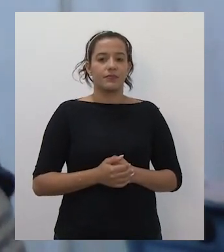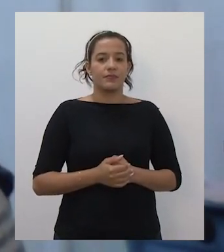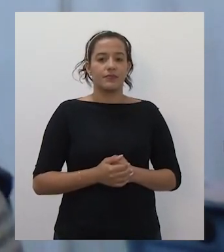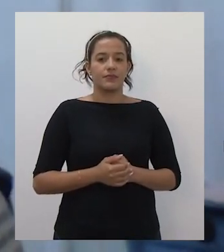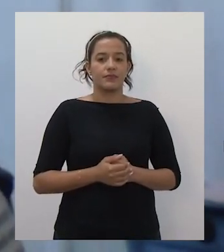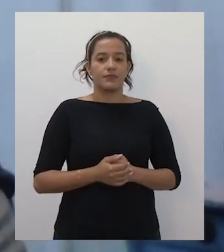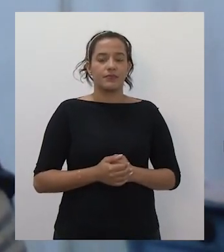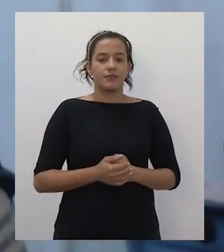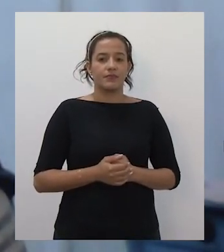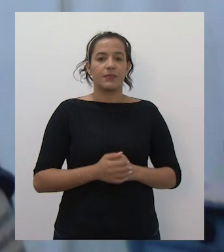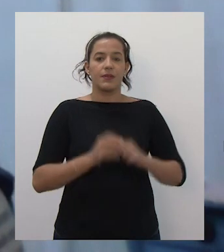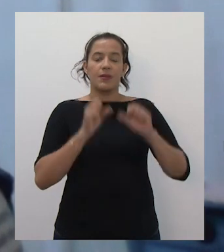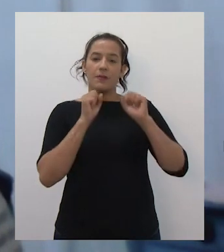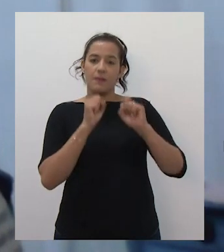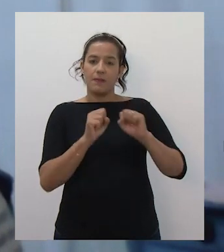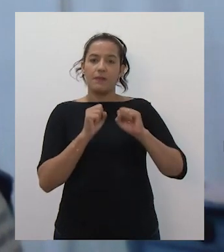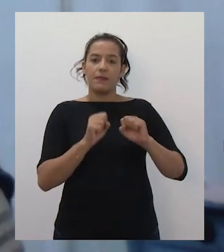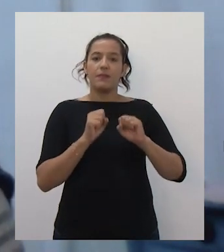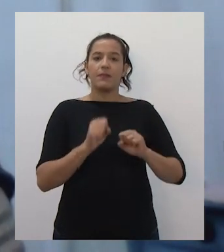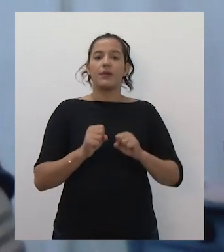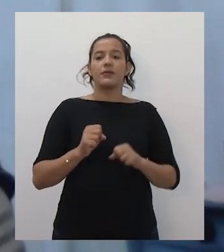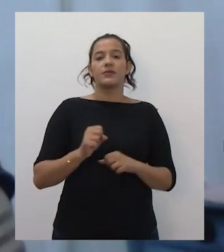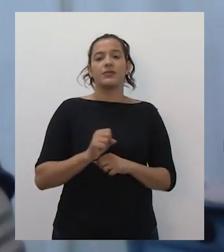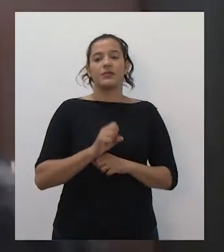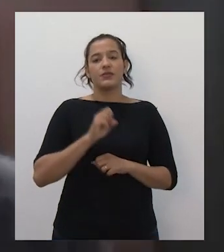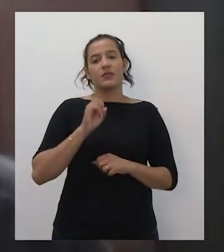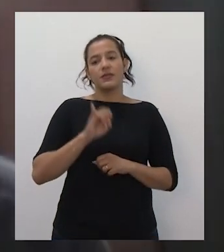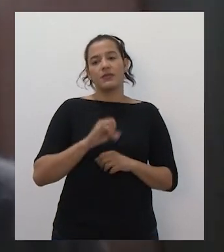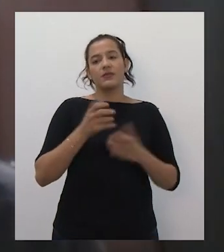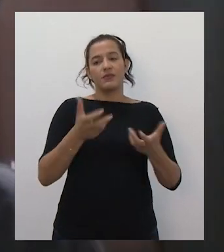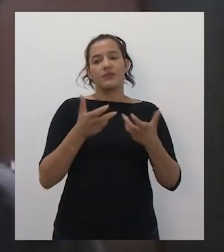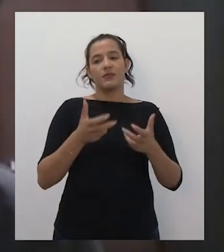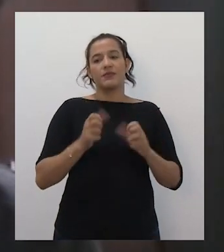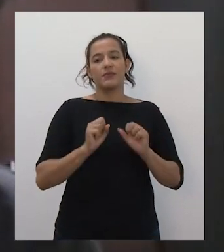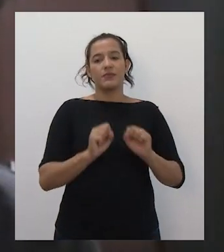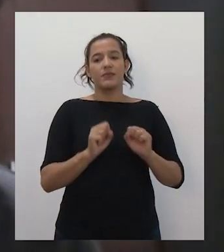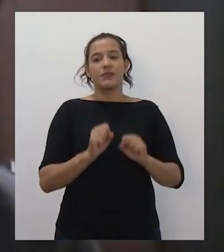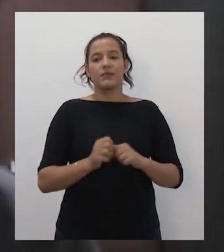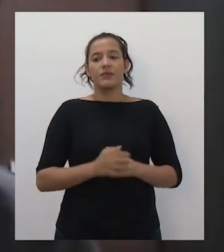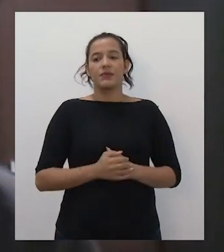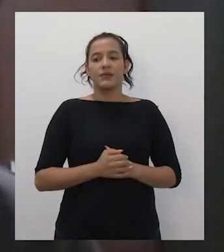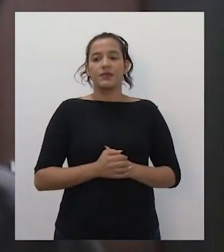Oi, pode ser. Se quiserem, pode ser.